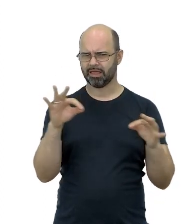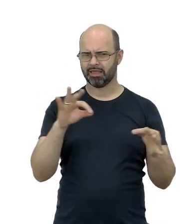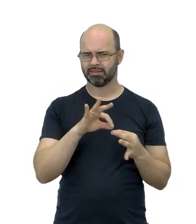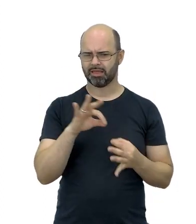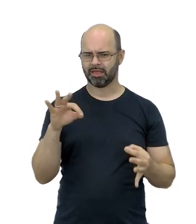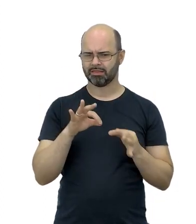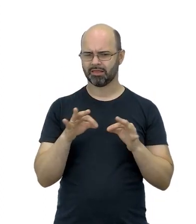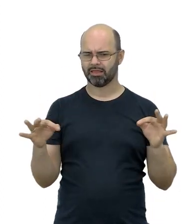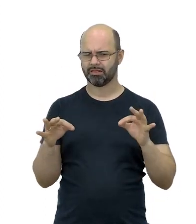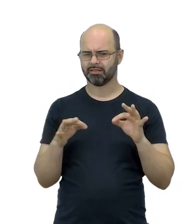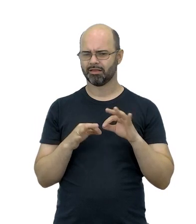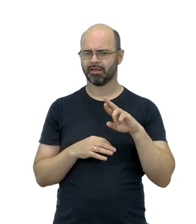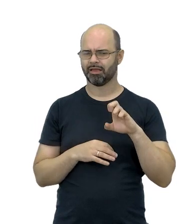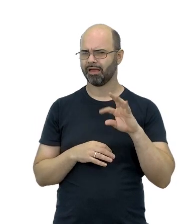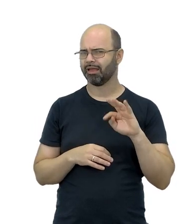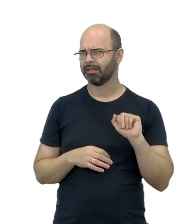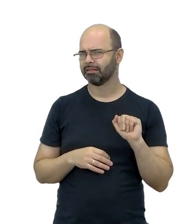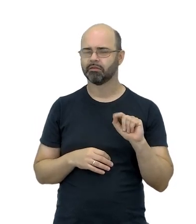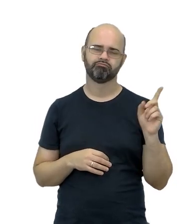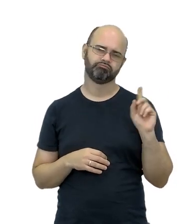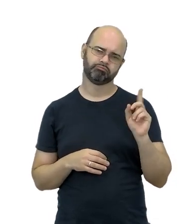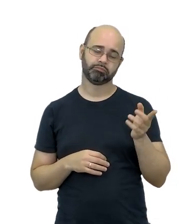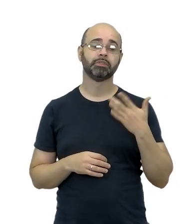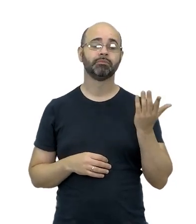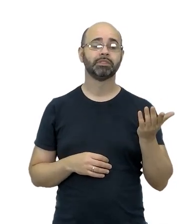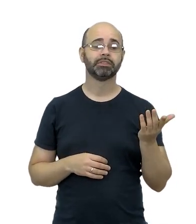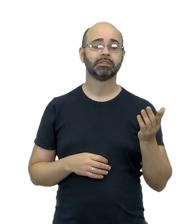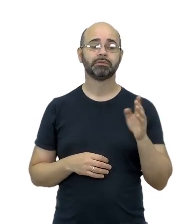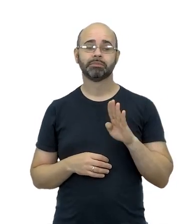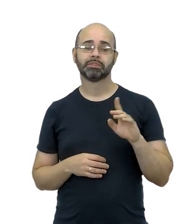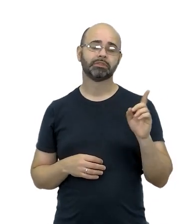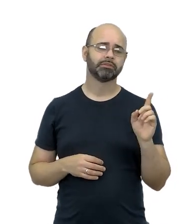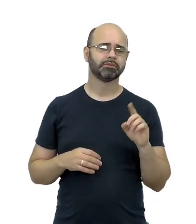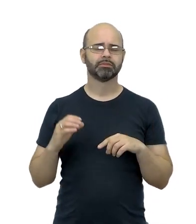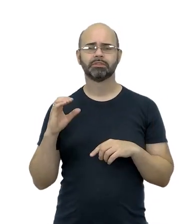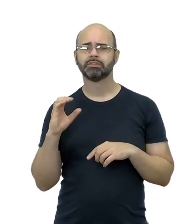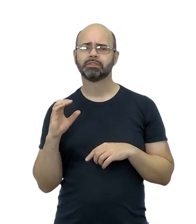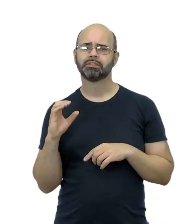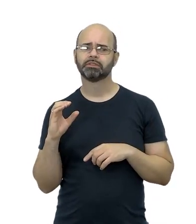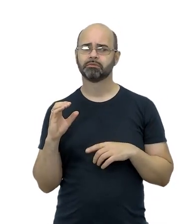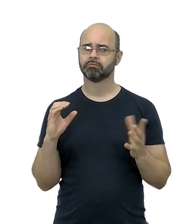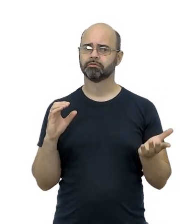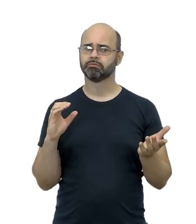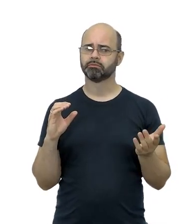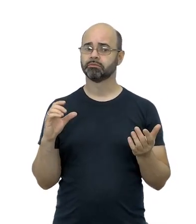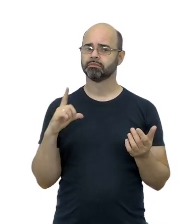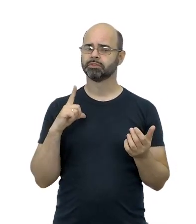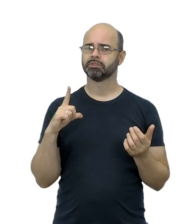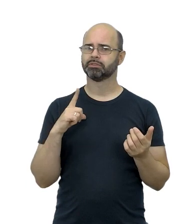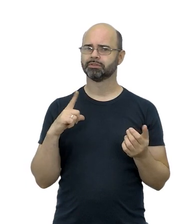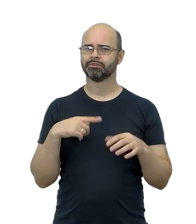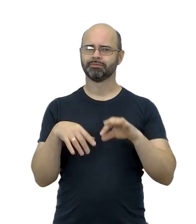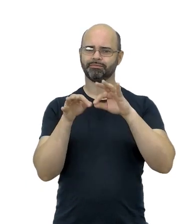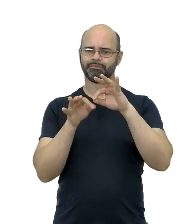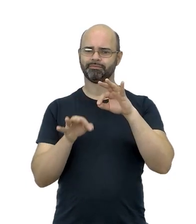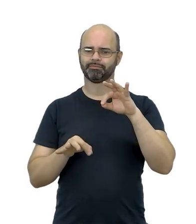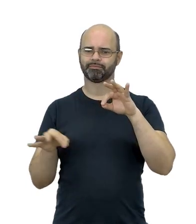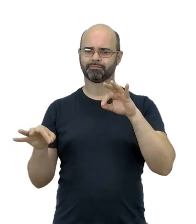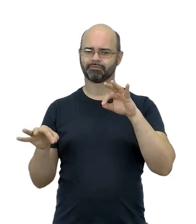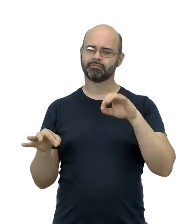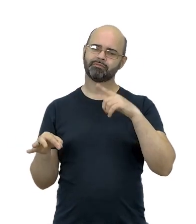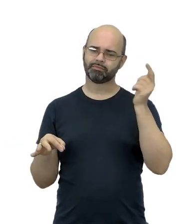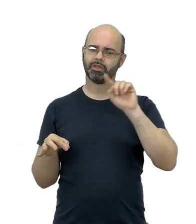por... Não. E a figura D Não. Mas a figura C, puxa vida, tem uma parte que é curva e outra